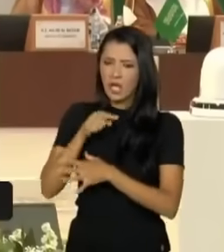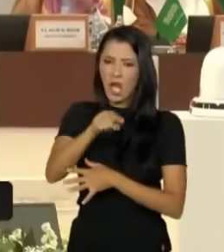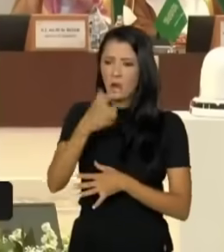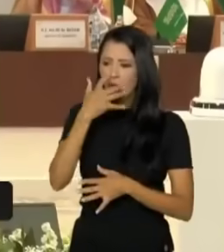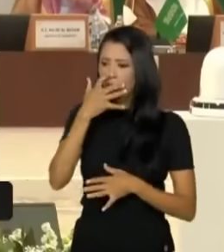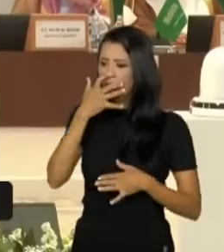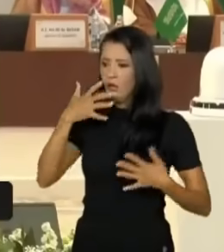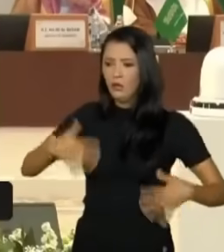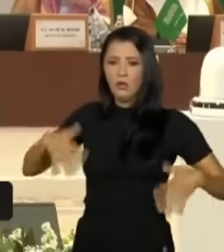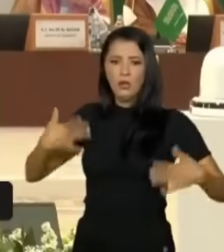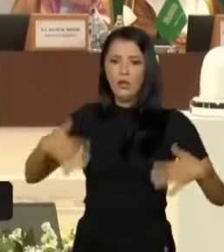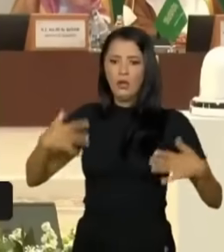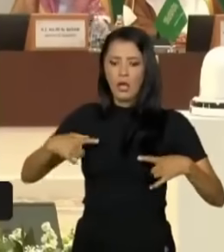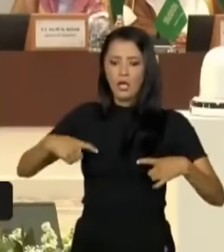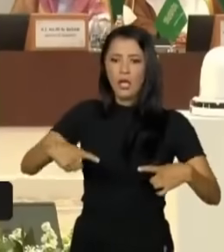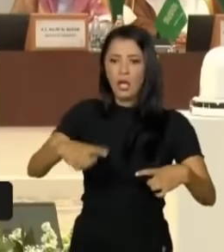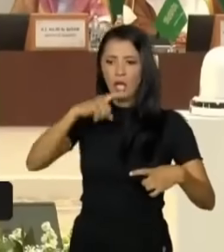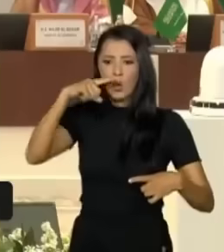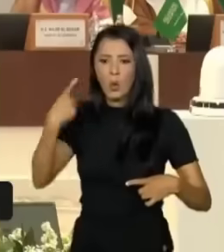na Ucrânia.